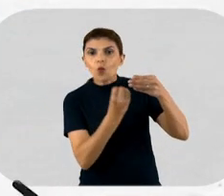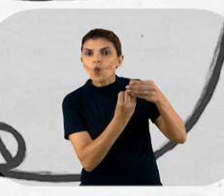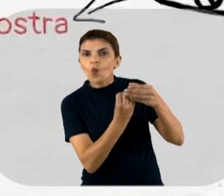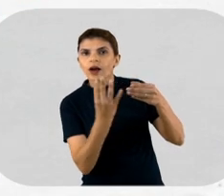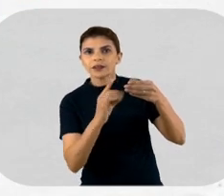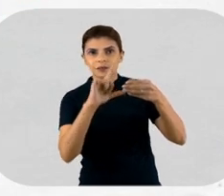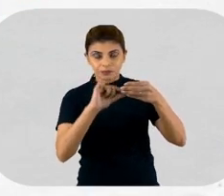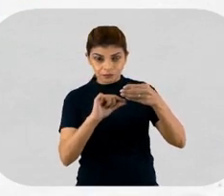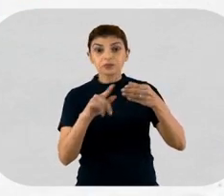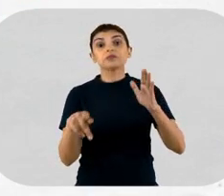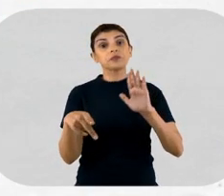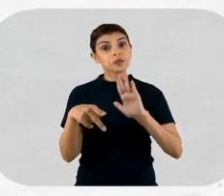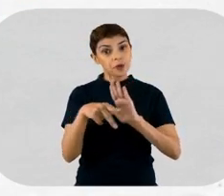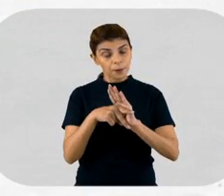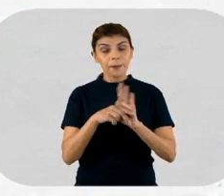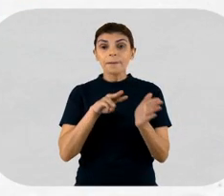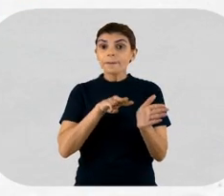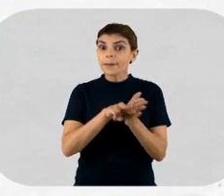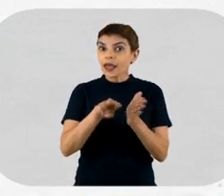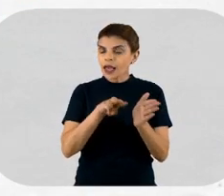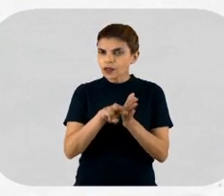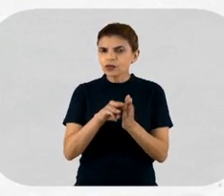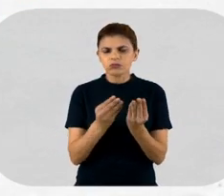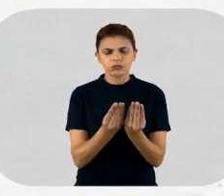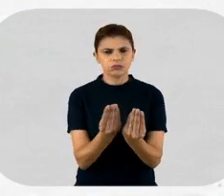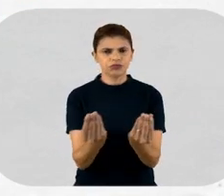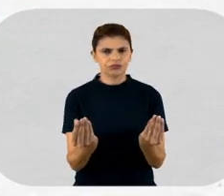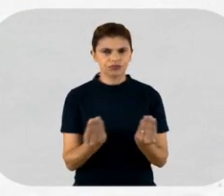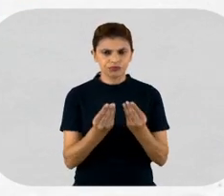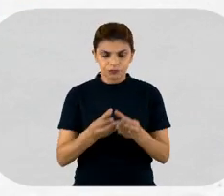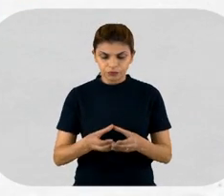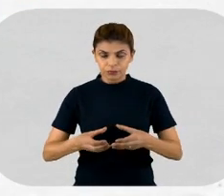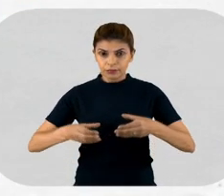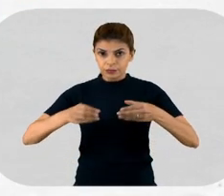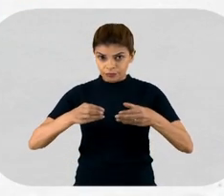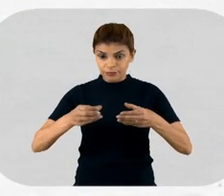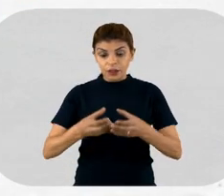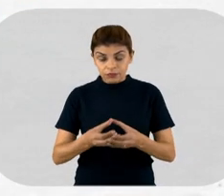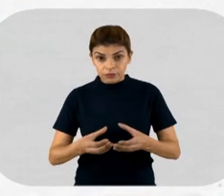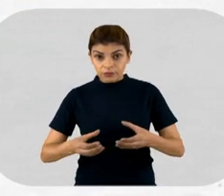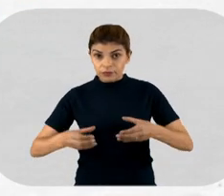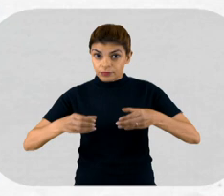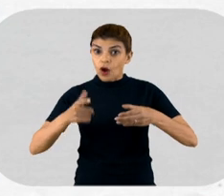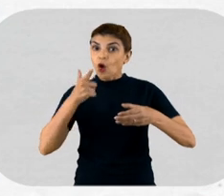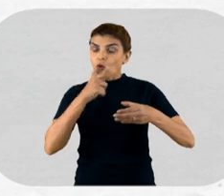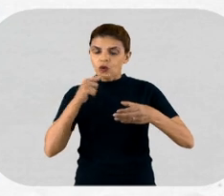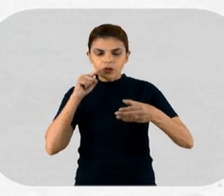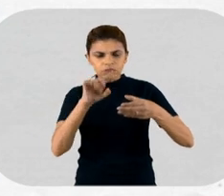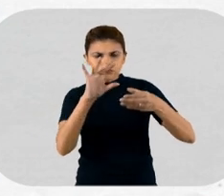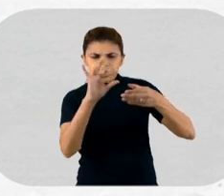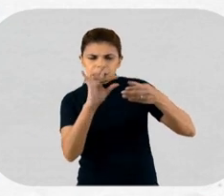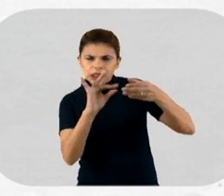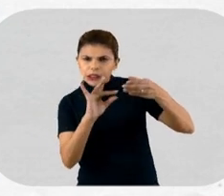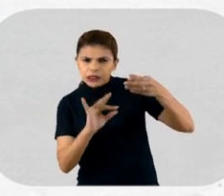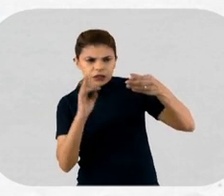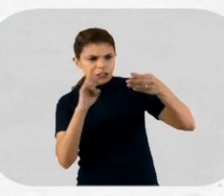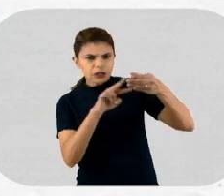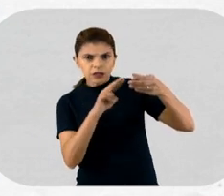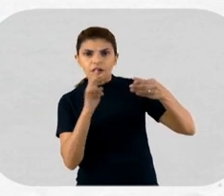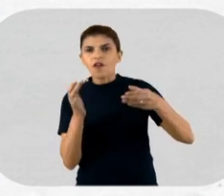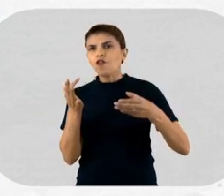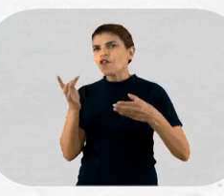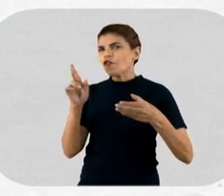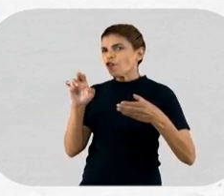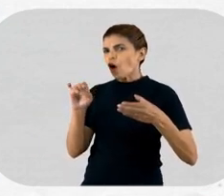quantificada. O método de dissolução deve ser desenvolvido, então, para que seja adequado ao produto e para que seja discriminativo entre